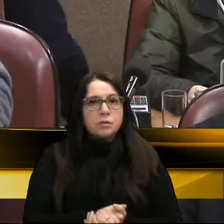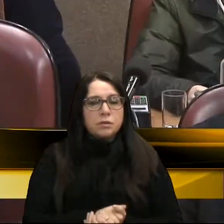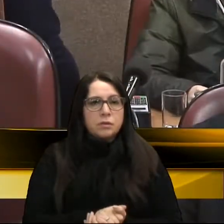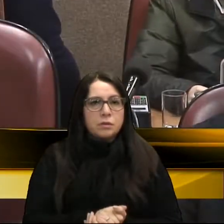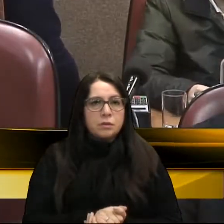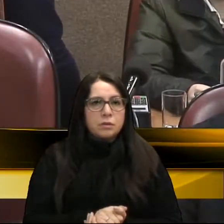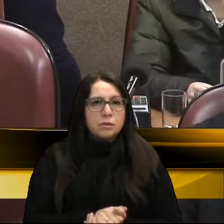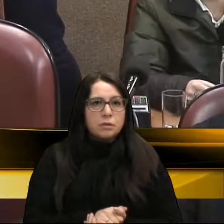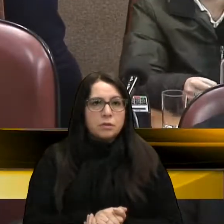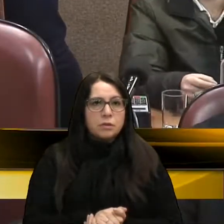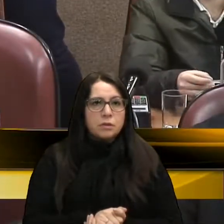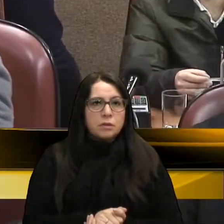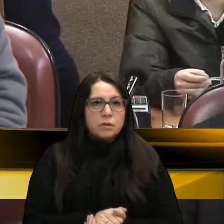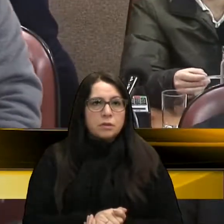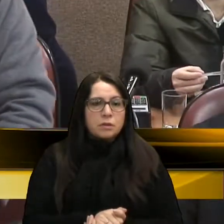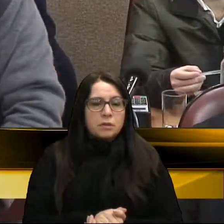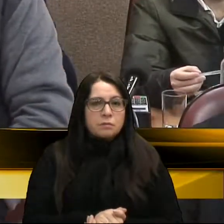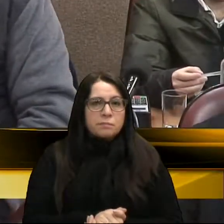Né? Então,